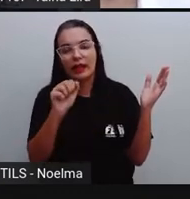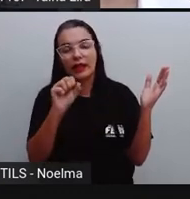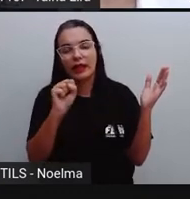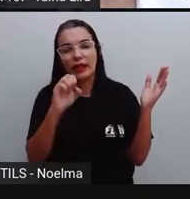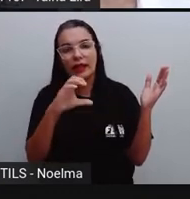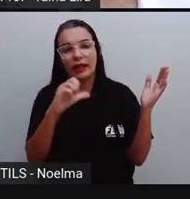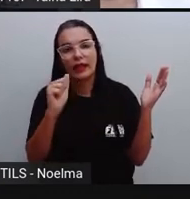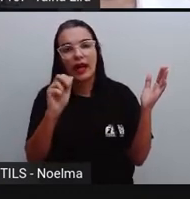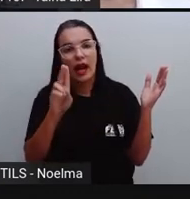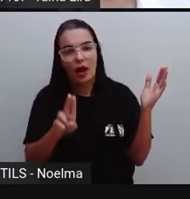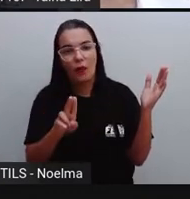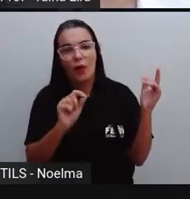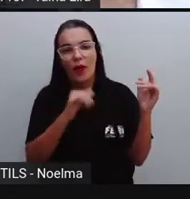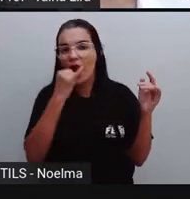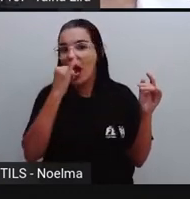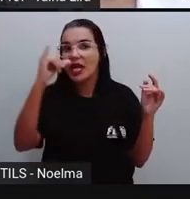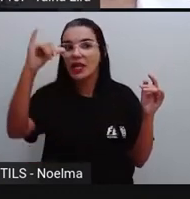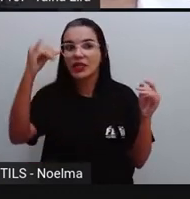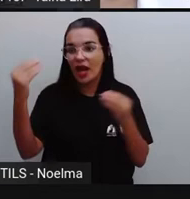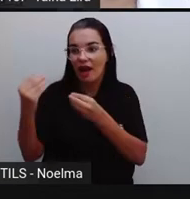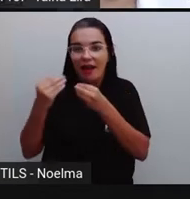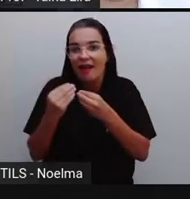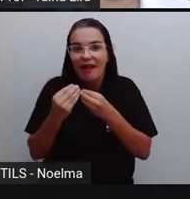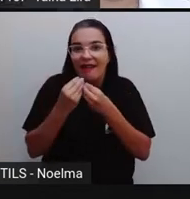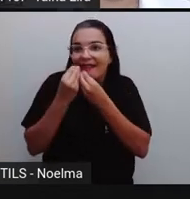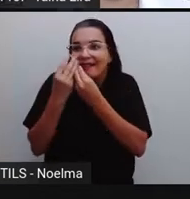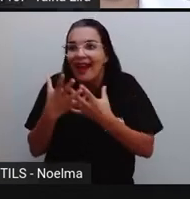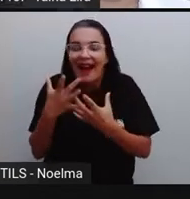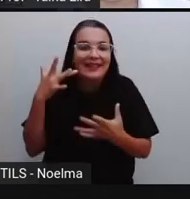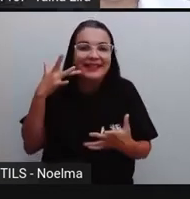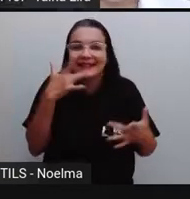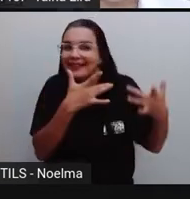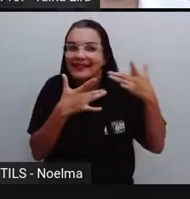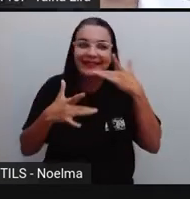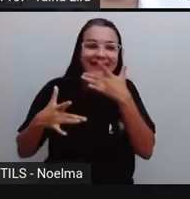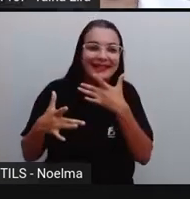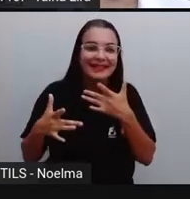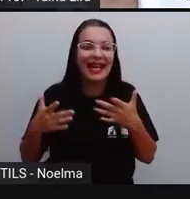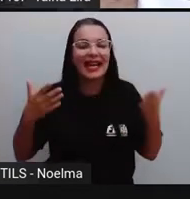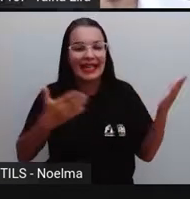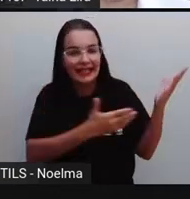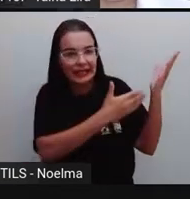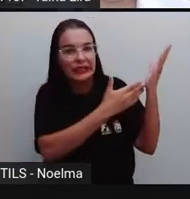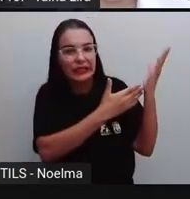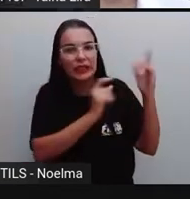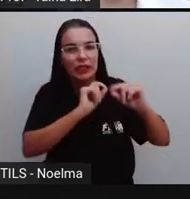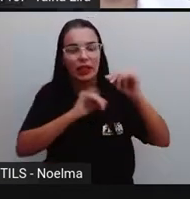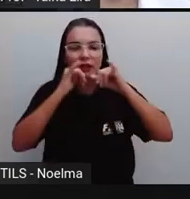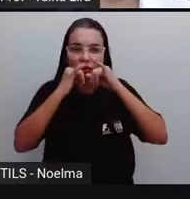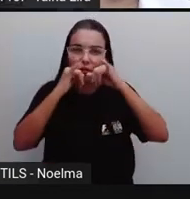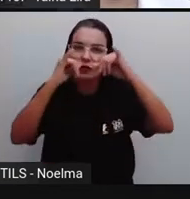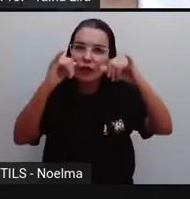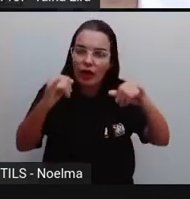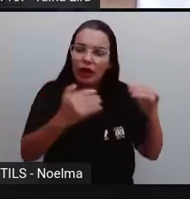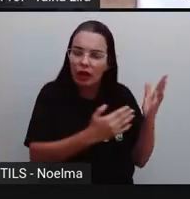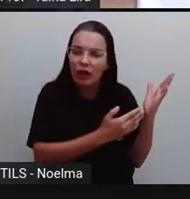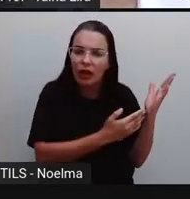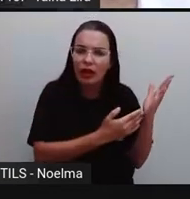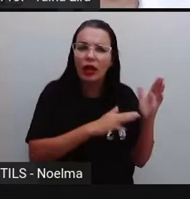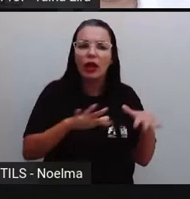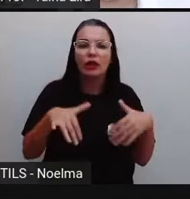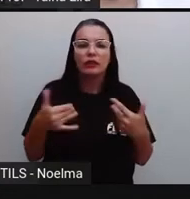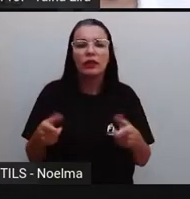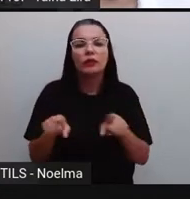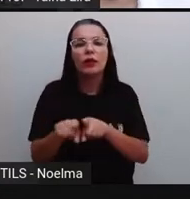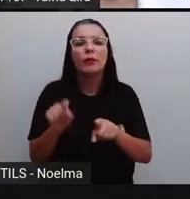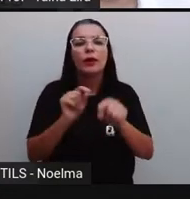Nescau Energia que dá gosto. Então ele vai divulgar aqui, olha lá, no caso ele está divulgando esse produto, tá? E ele